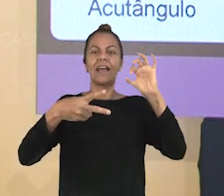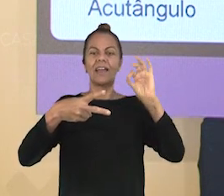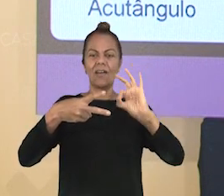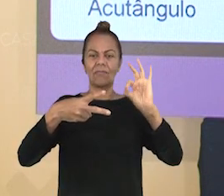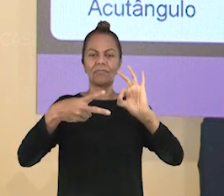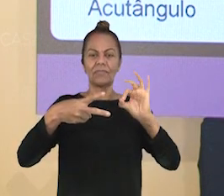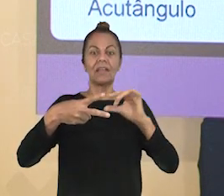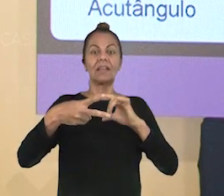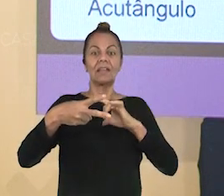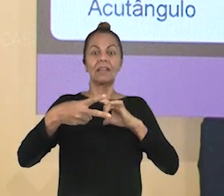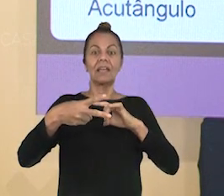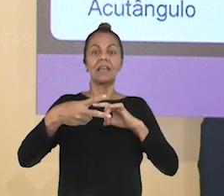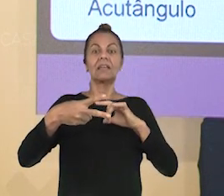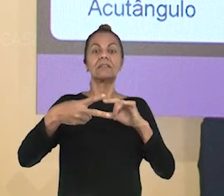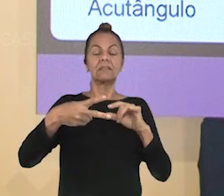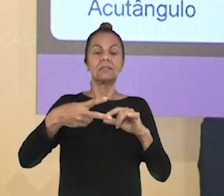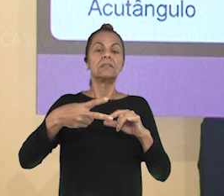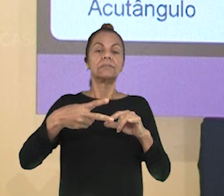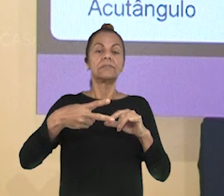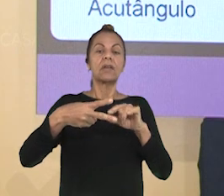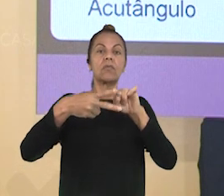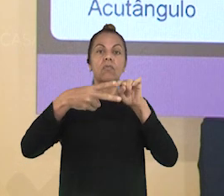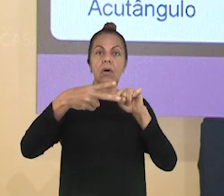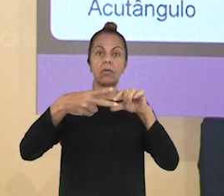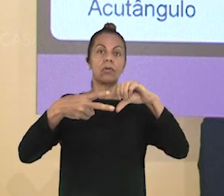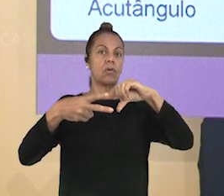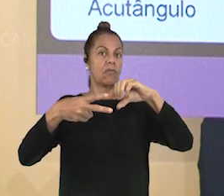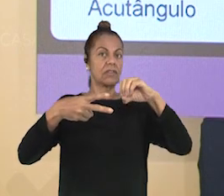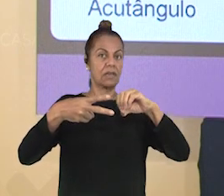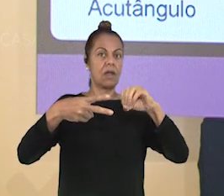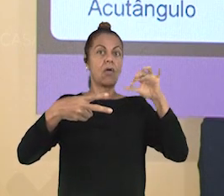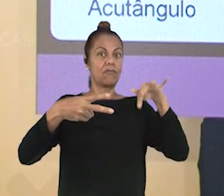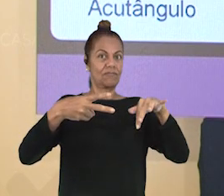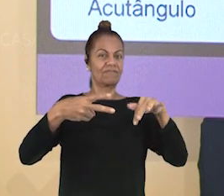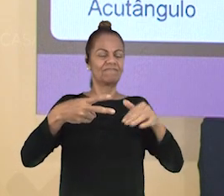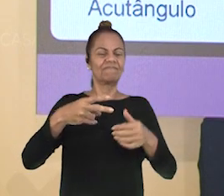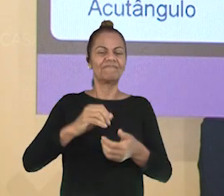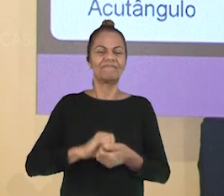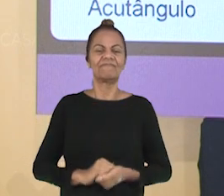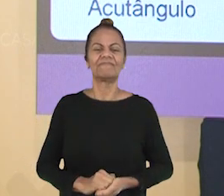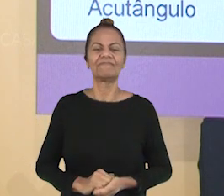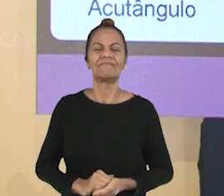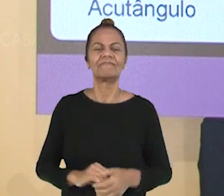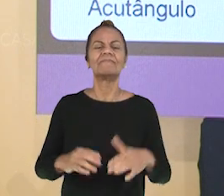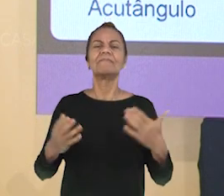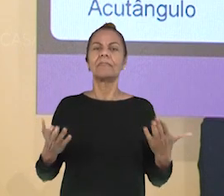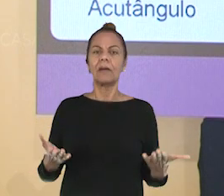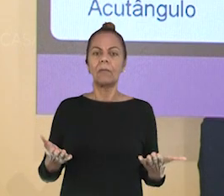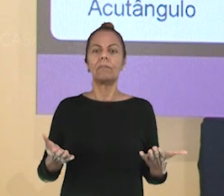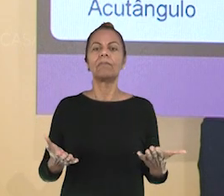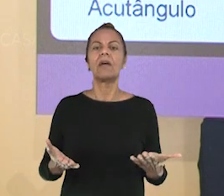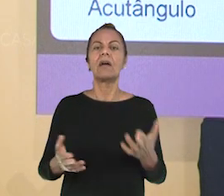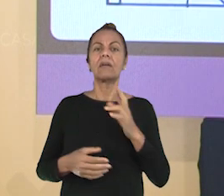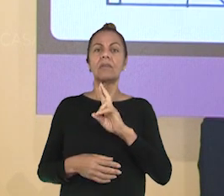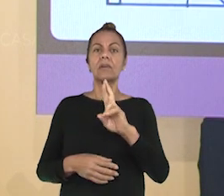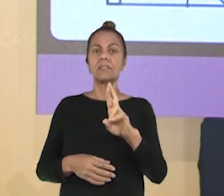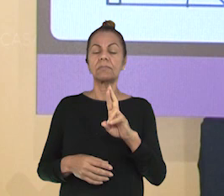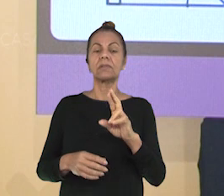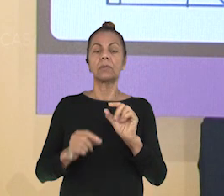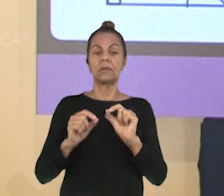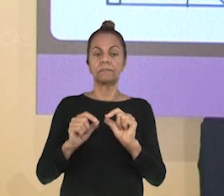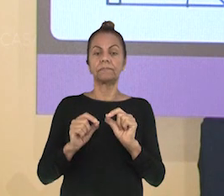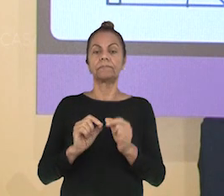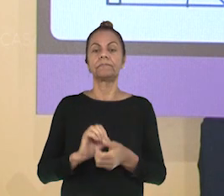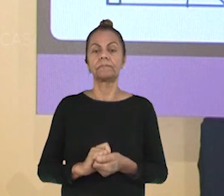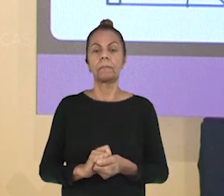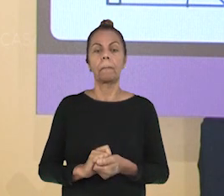E o último também é um triângulo retângulo, pois ele tem um ângulo de 90 graus. Agora